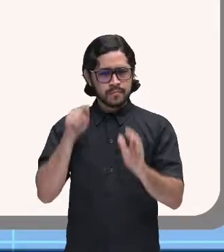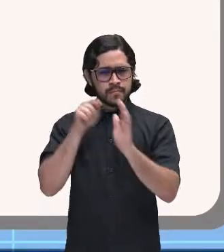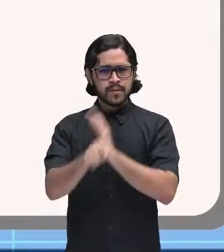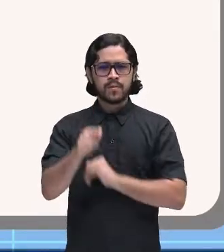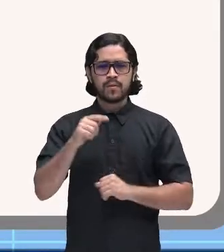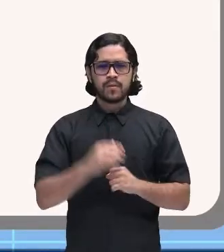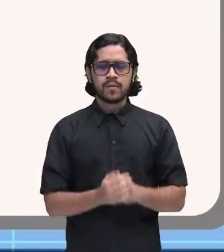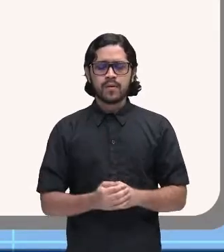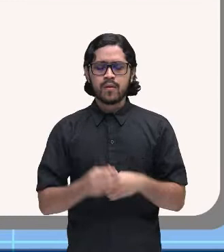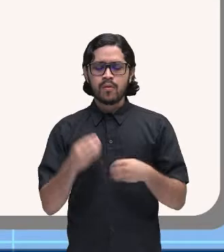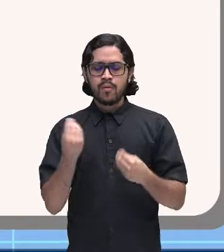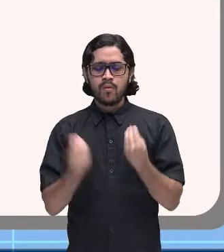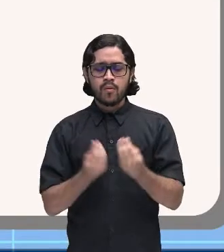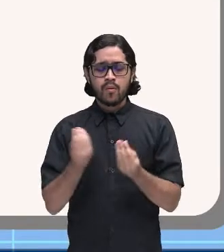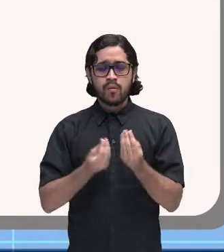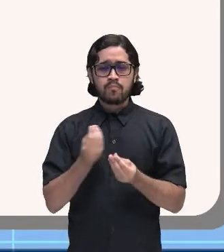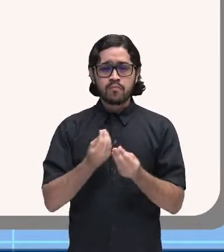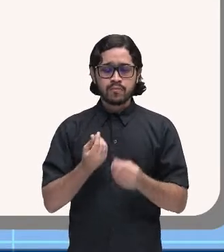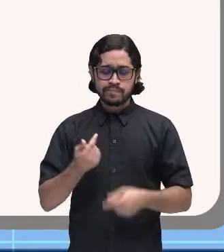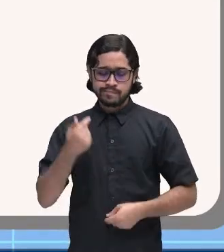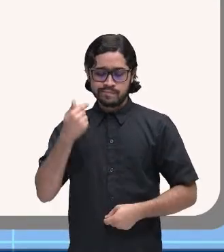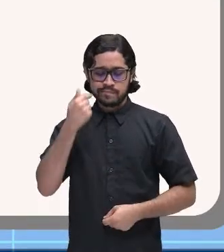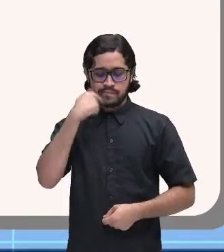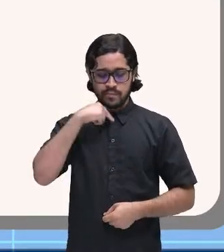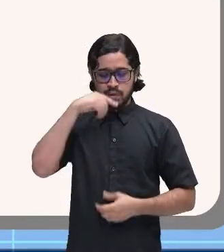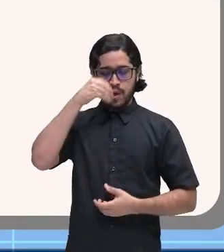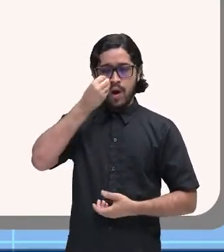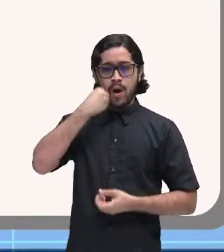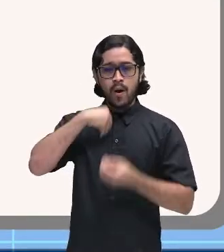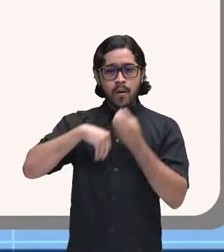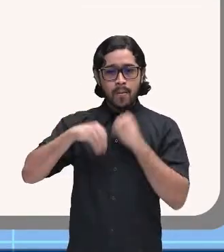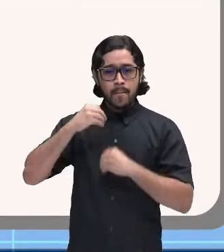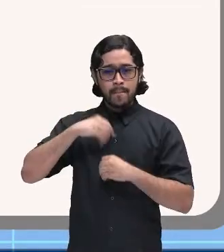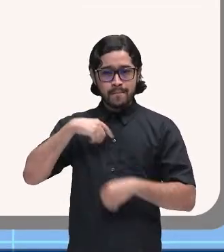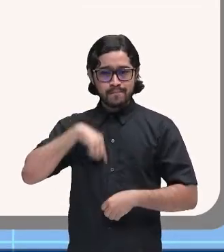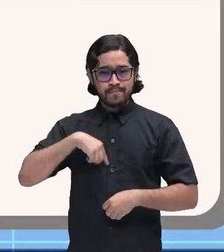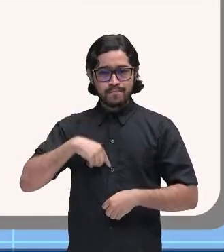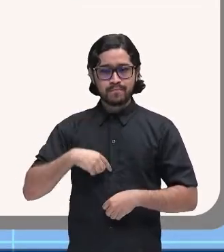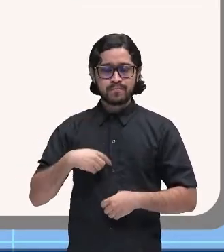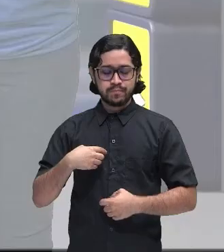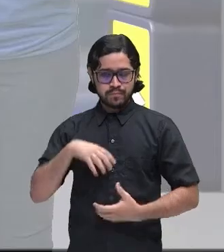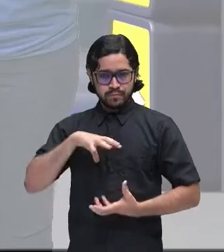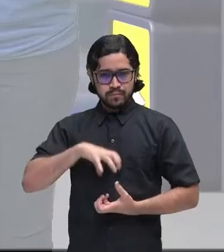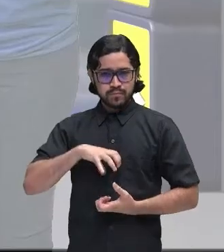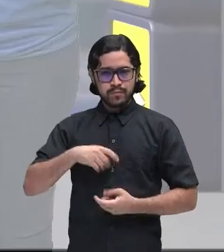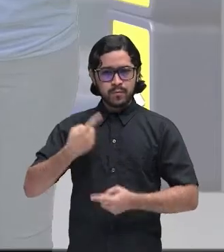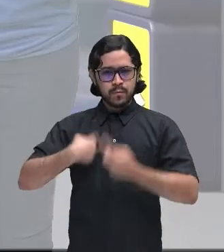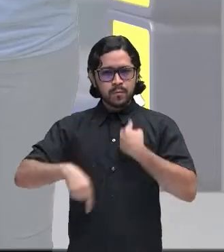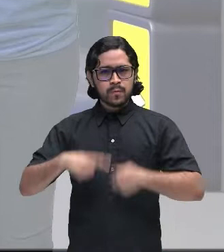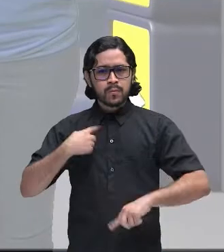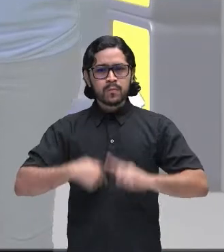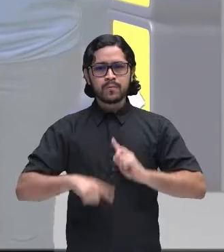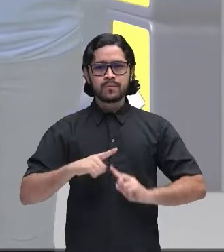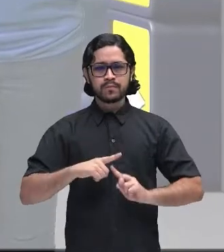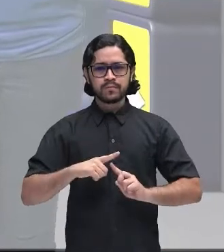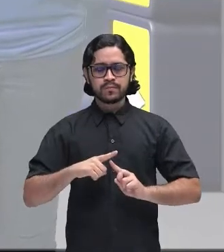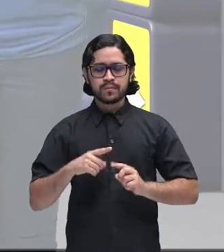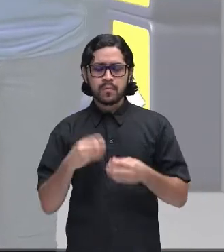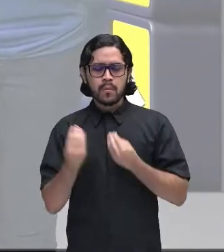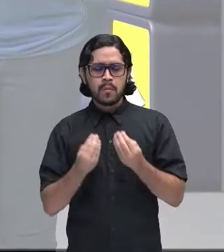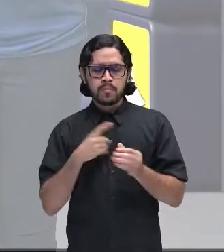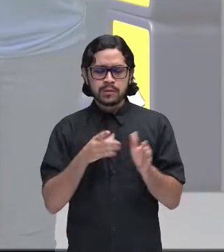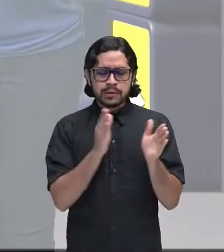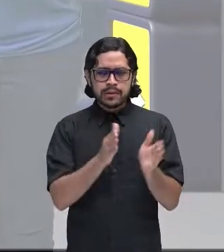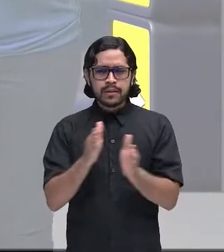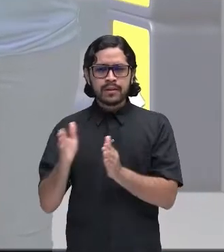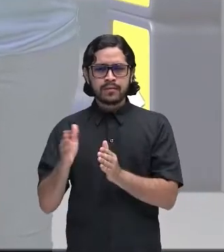do sistema digestório? Você sabe? Quais são as funções bem simples assim? Fala, ó, essa, professora.